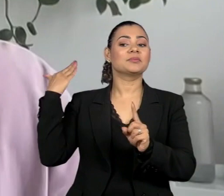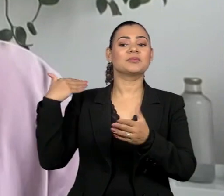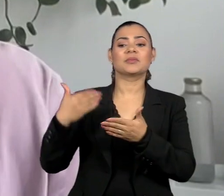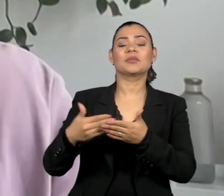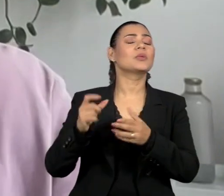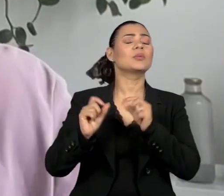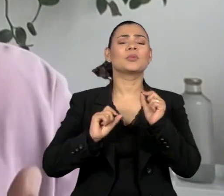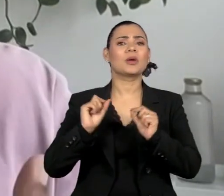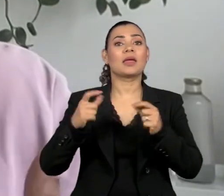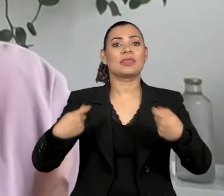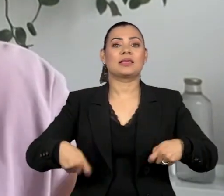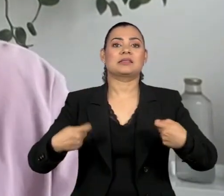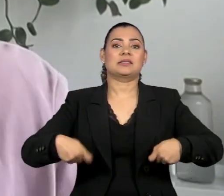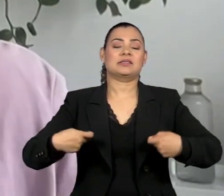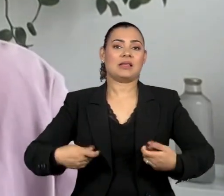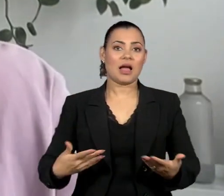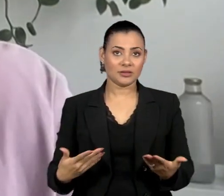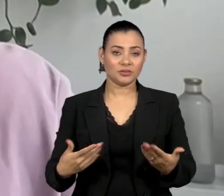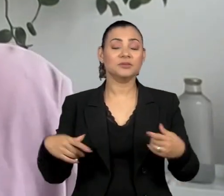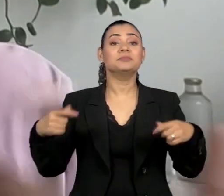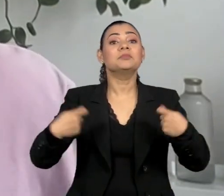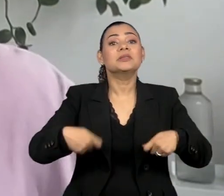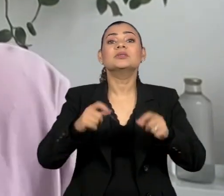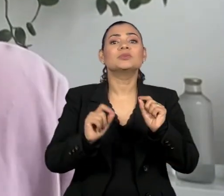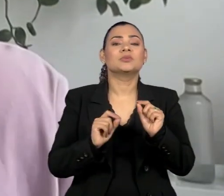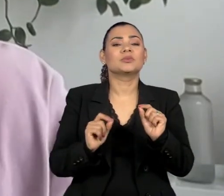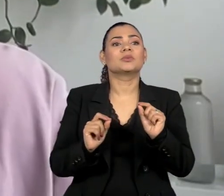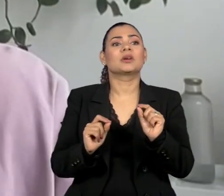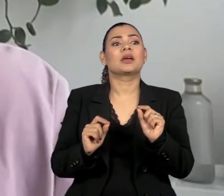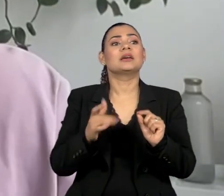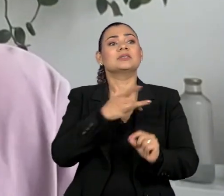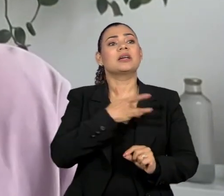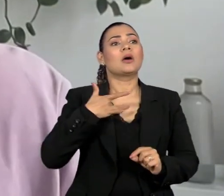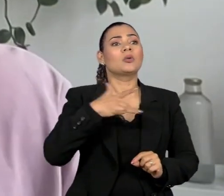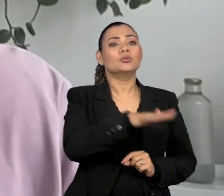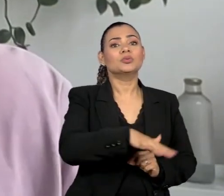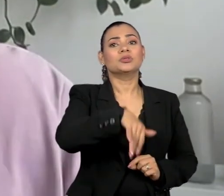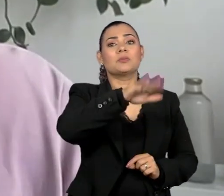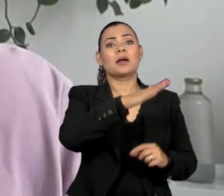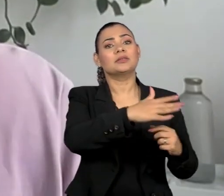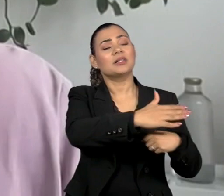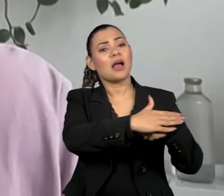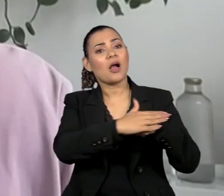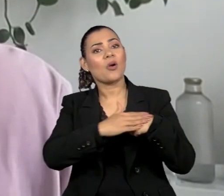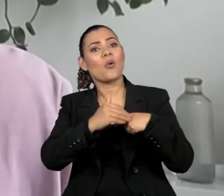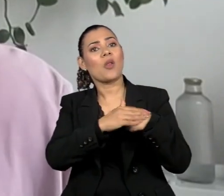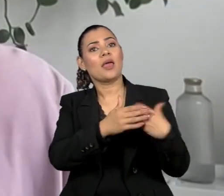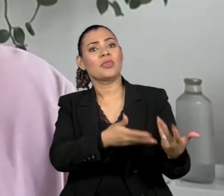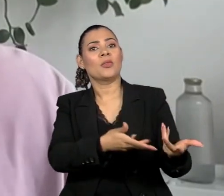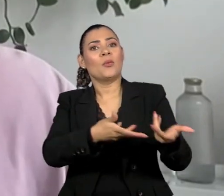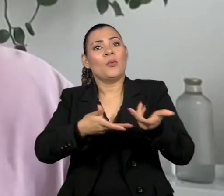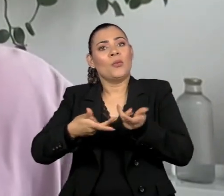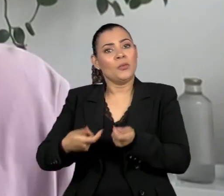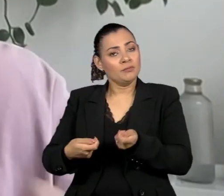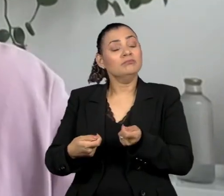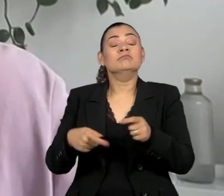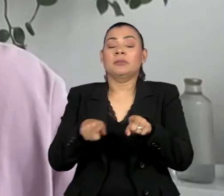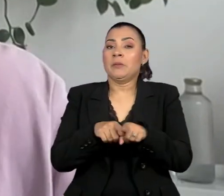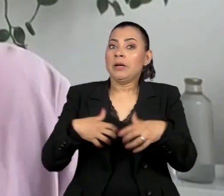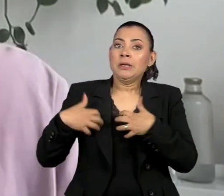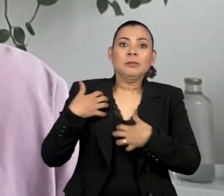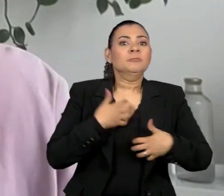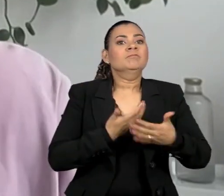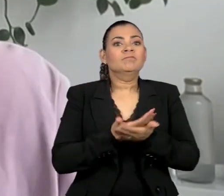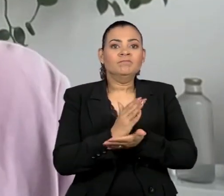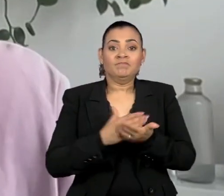justamente de tornar a saúde um ambiente mais acolhedor para a população negra, né? A partir da inquietação do meu